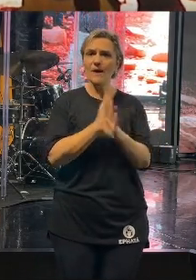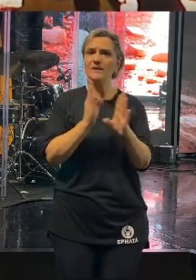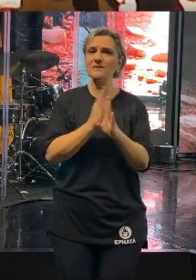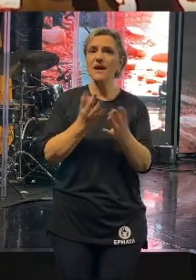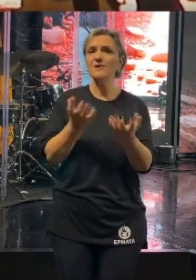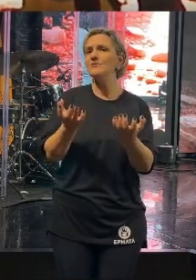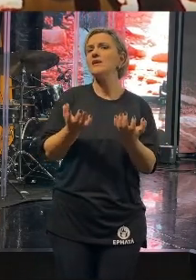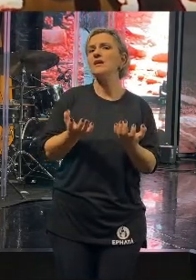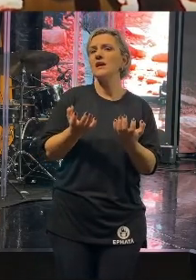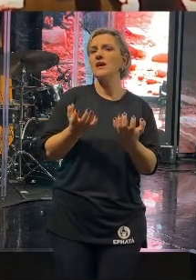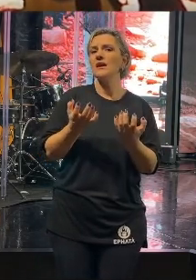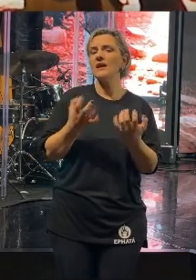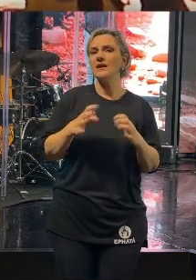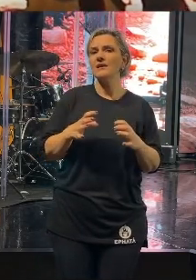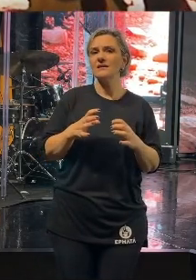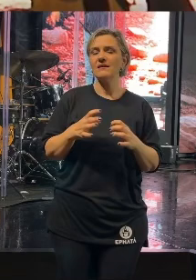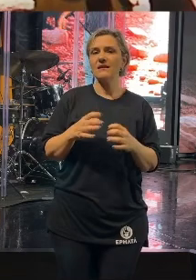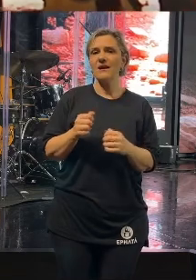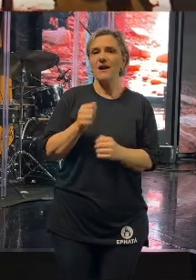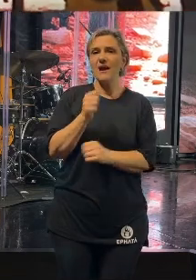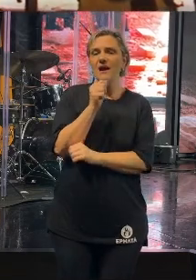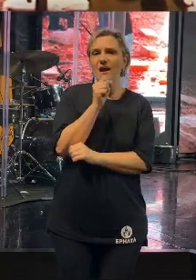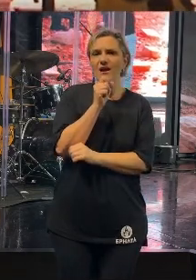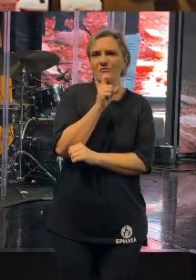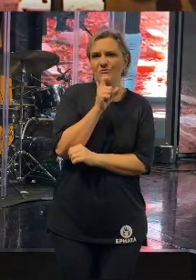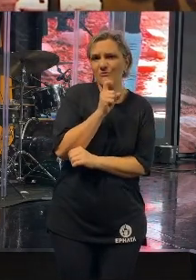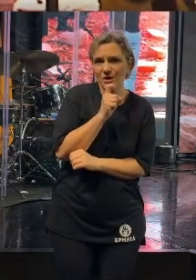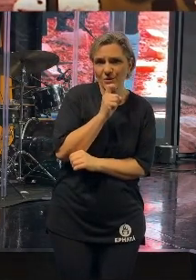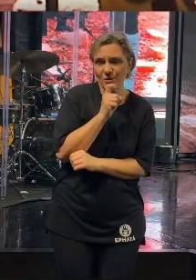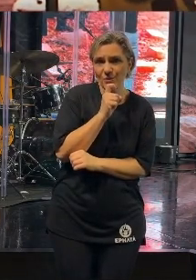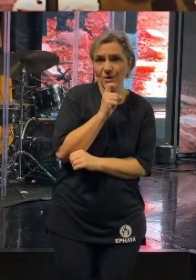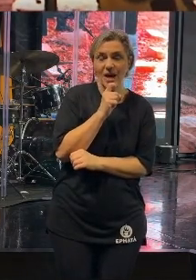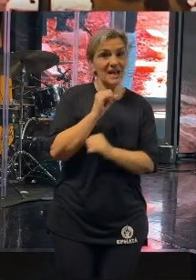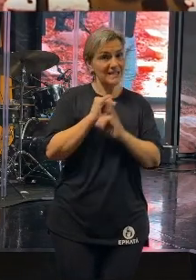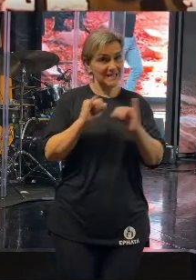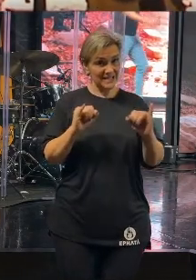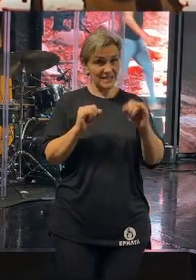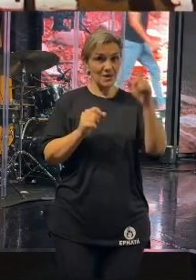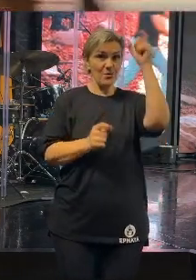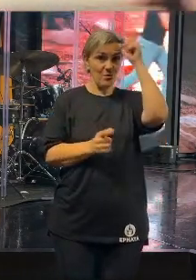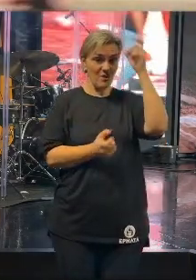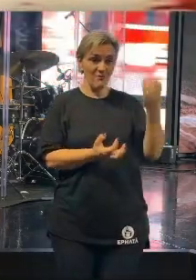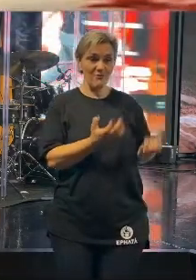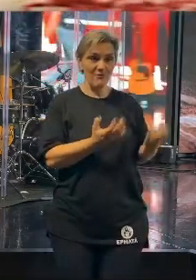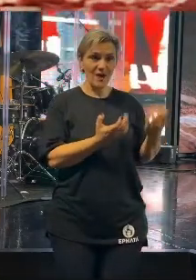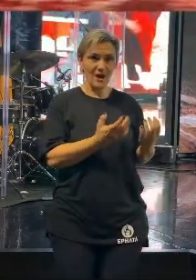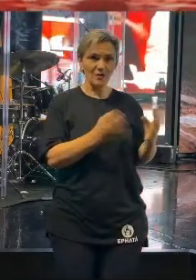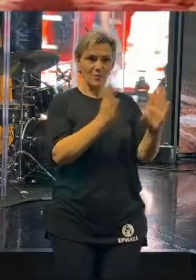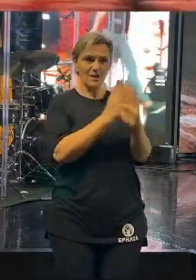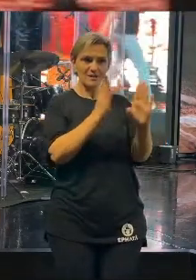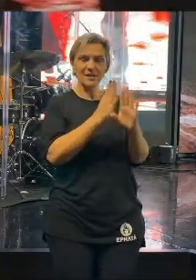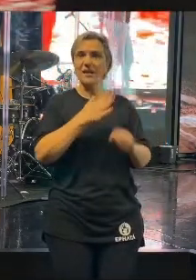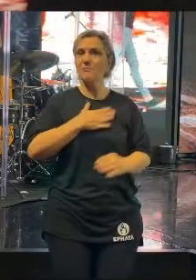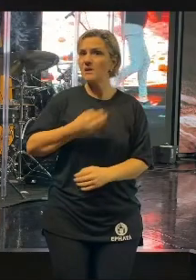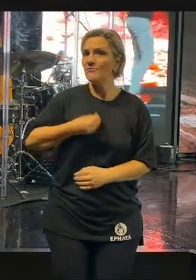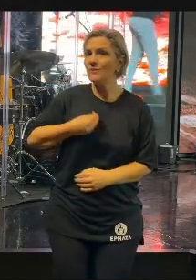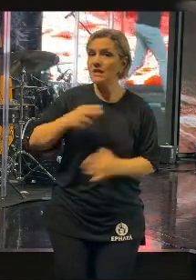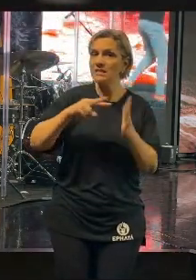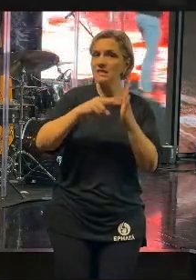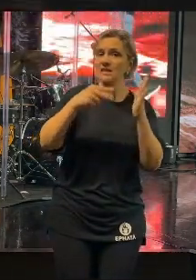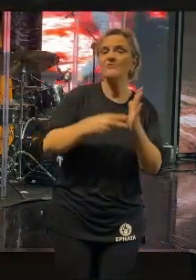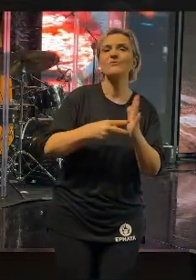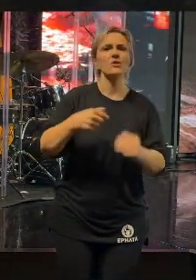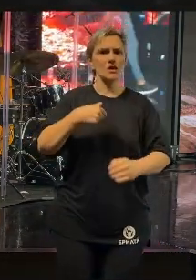O inferno não persegue ninguém frio. Se o inferno está me perseguindo, significa que eu